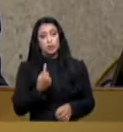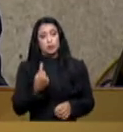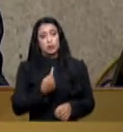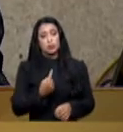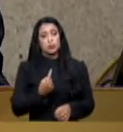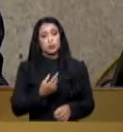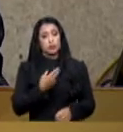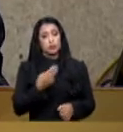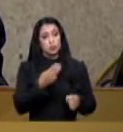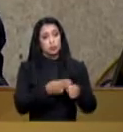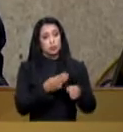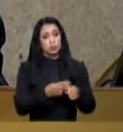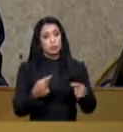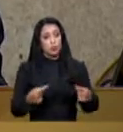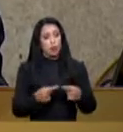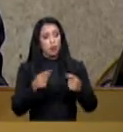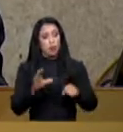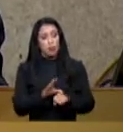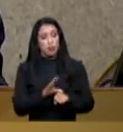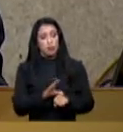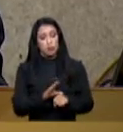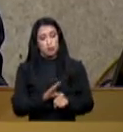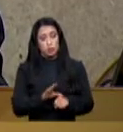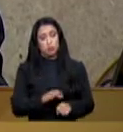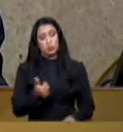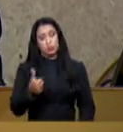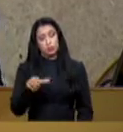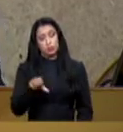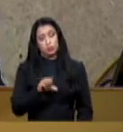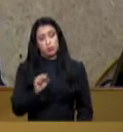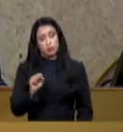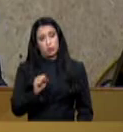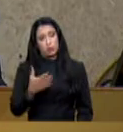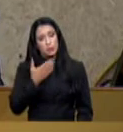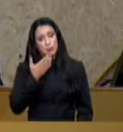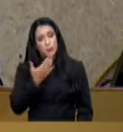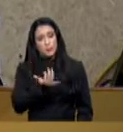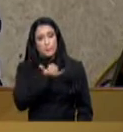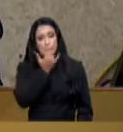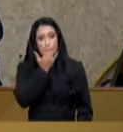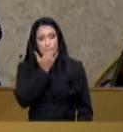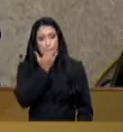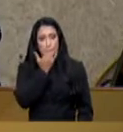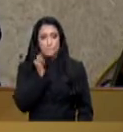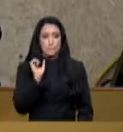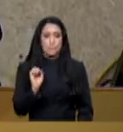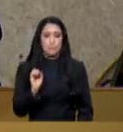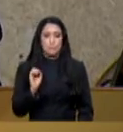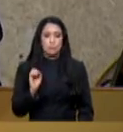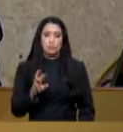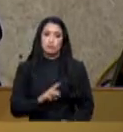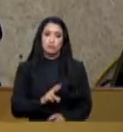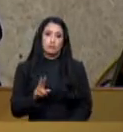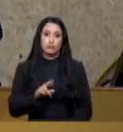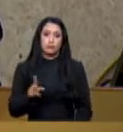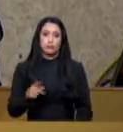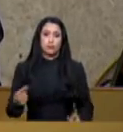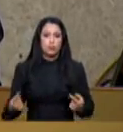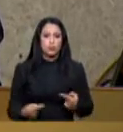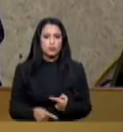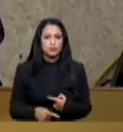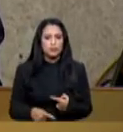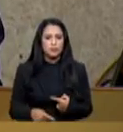municipal compatíveis com a Constituição de 88. Data máxima vênia, a alegação não procede, pois